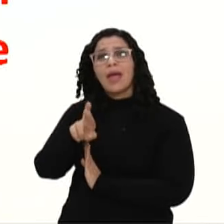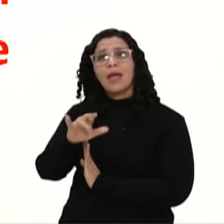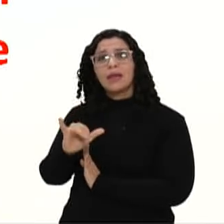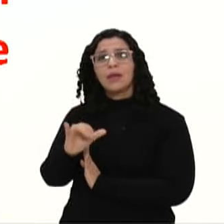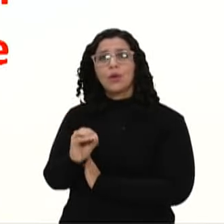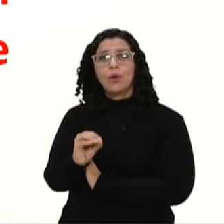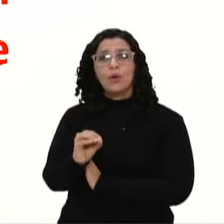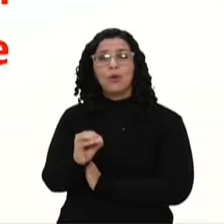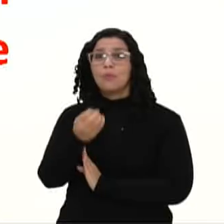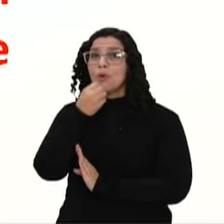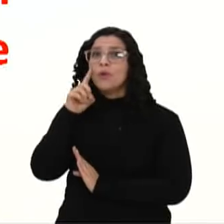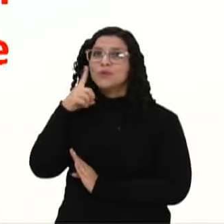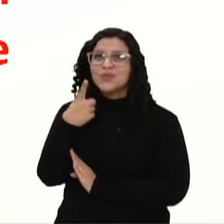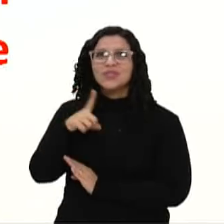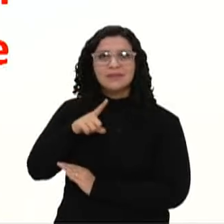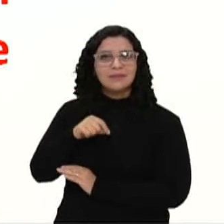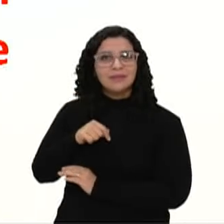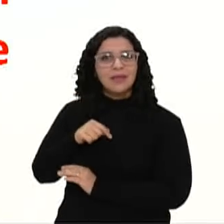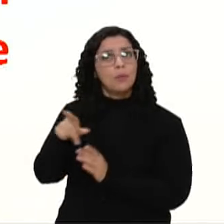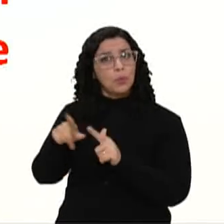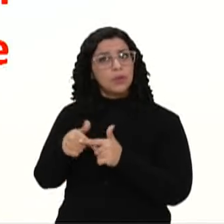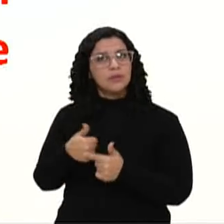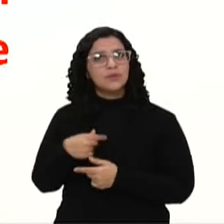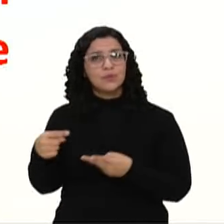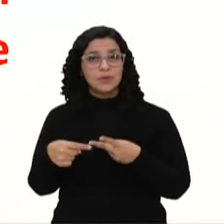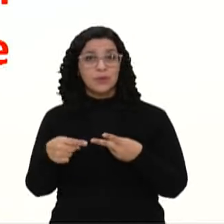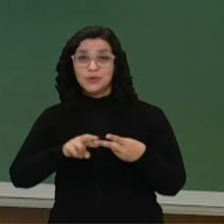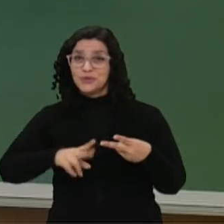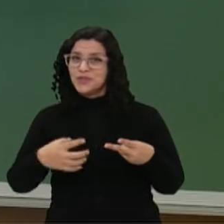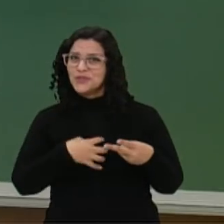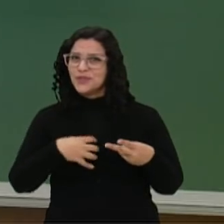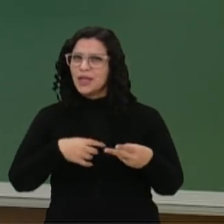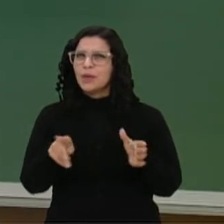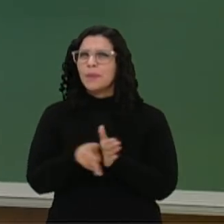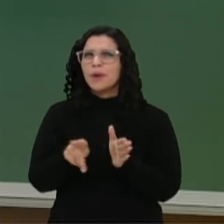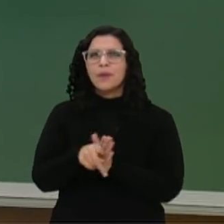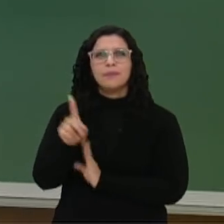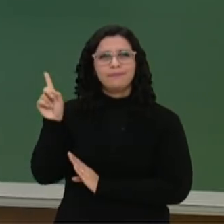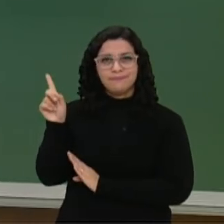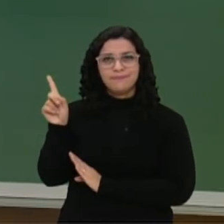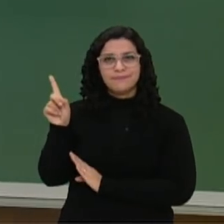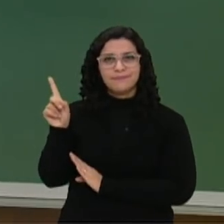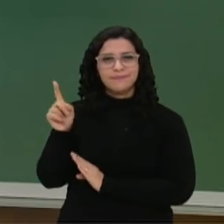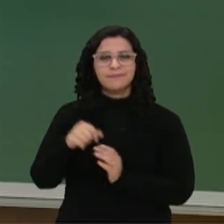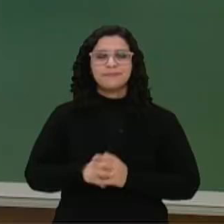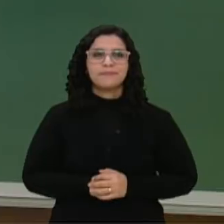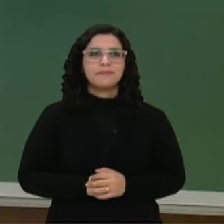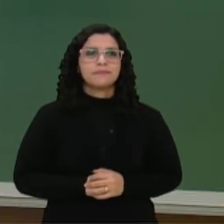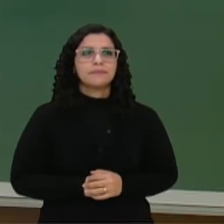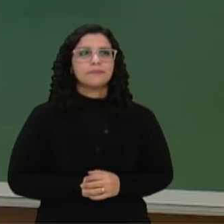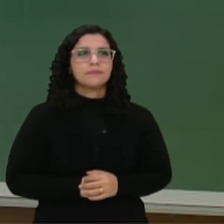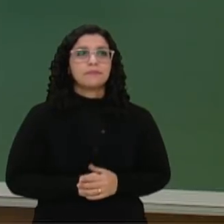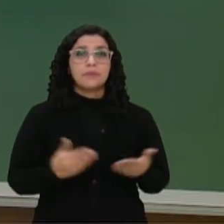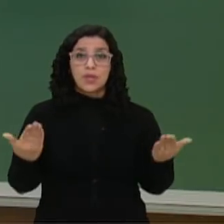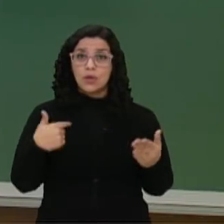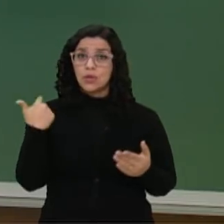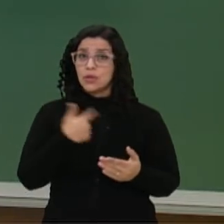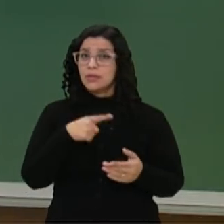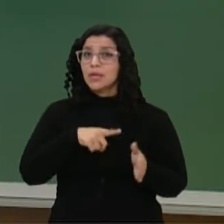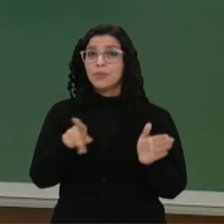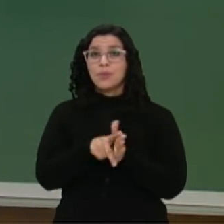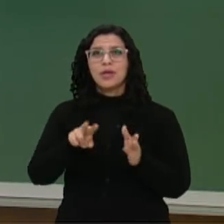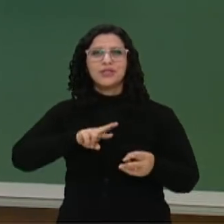Érico Veríssimo e bons dias. Nós temos uma saudação aí do remetente, do emissor dessa carta. Temos